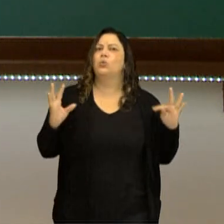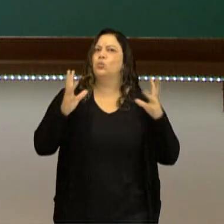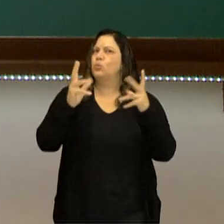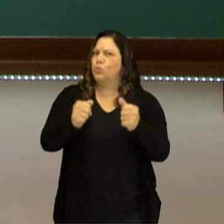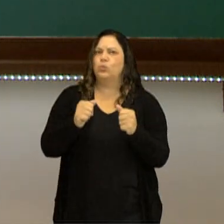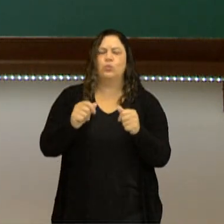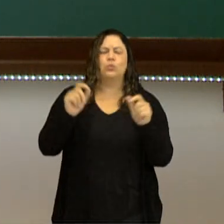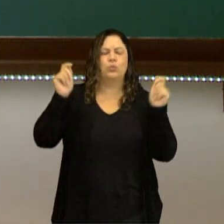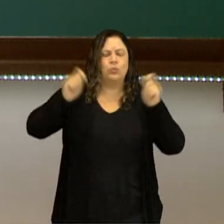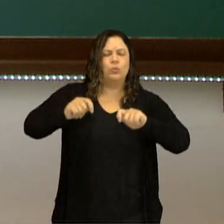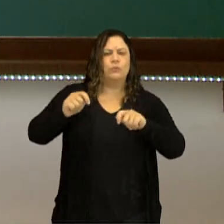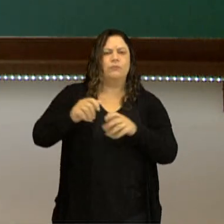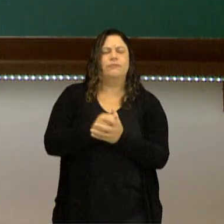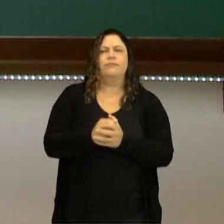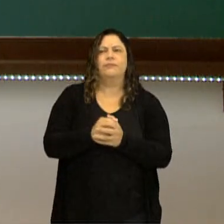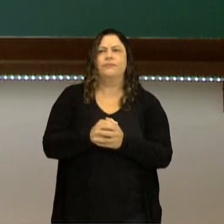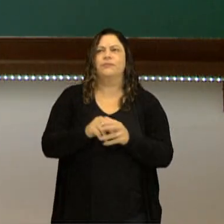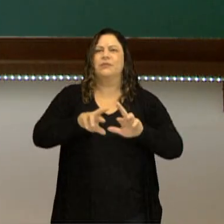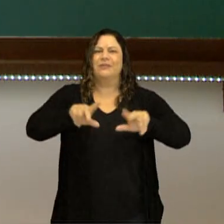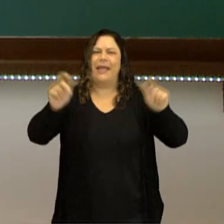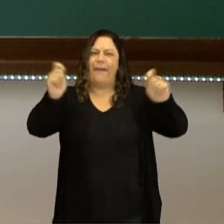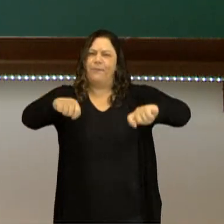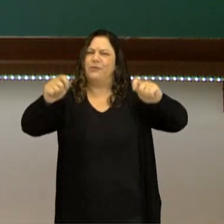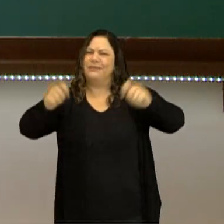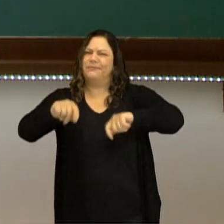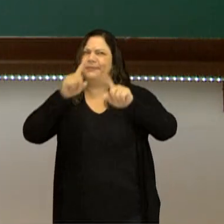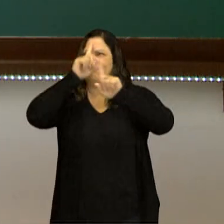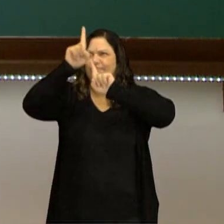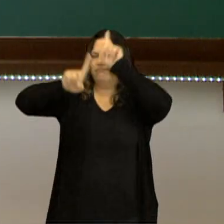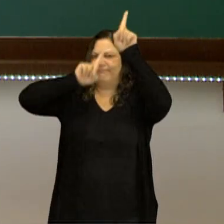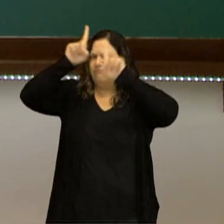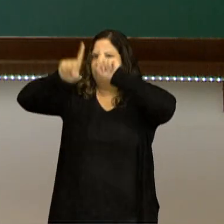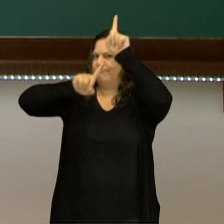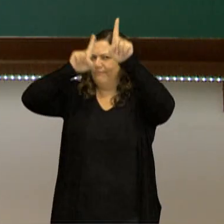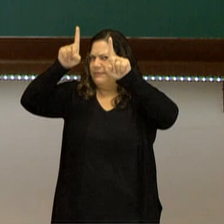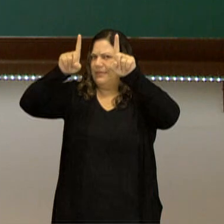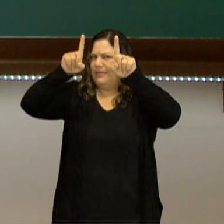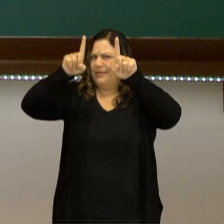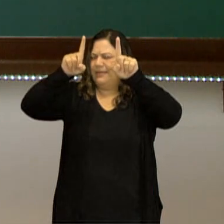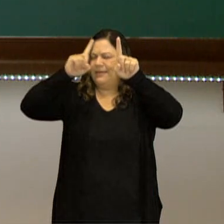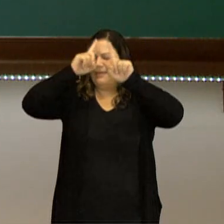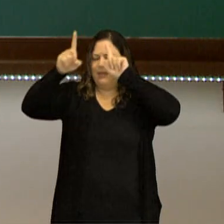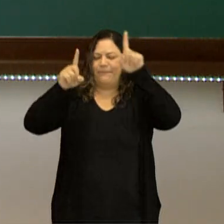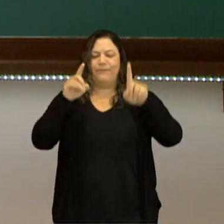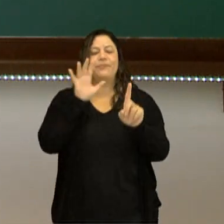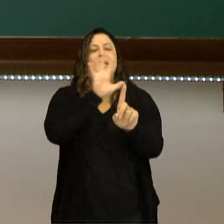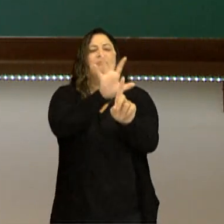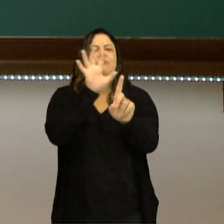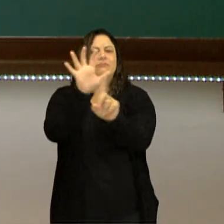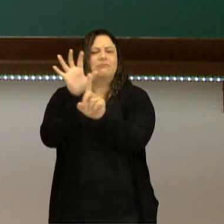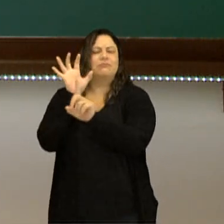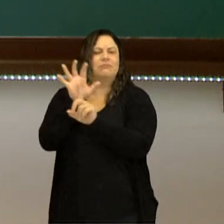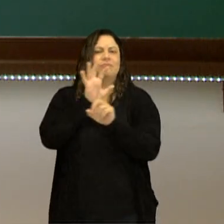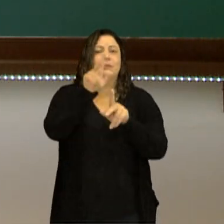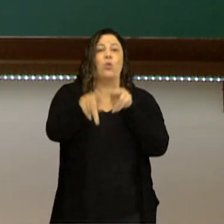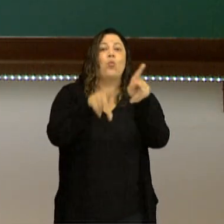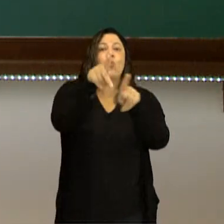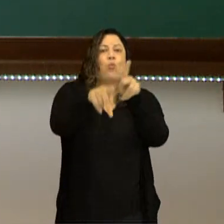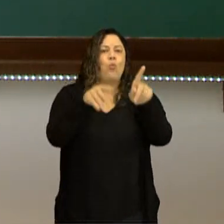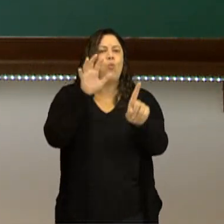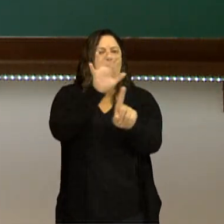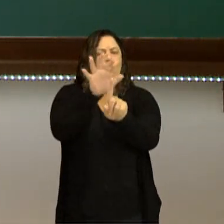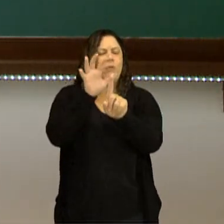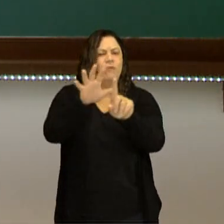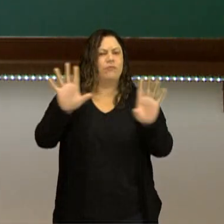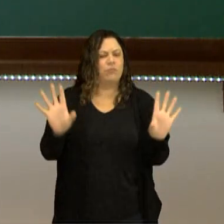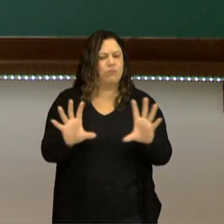um campo de possibilidades para ideias que dissessem para essas pessoas, para esse povo, que eles poderiam